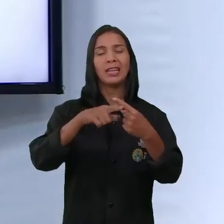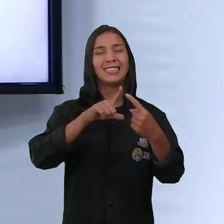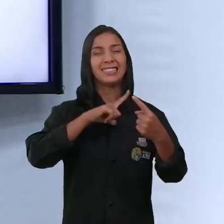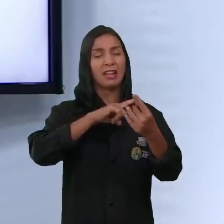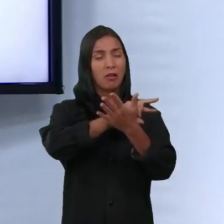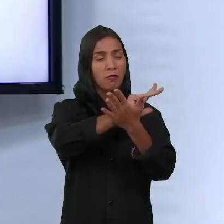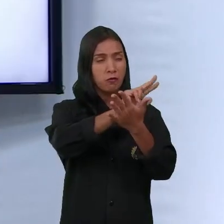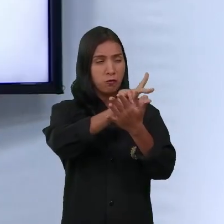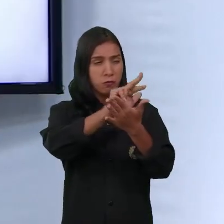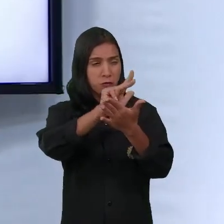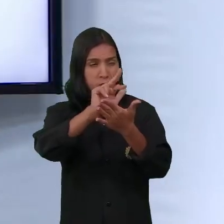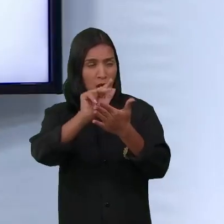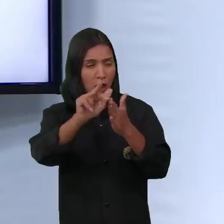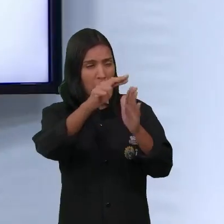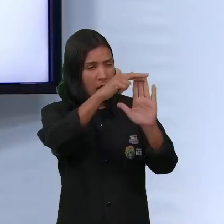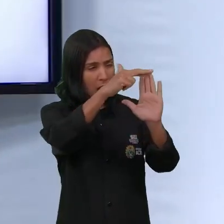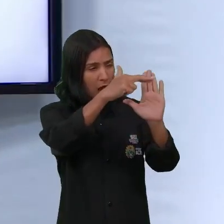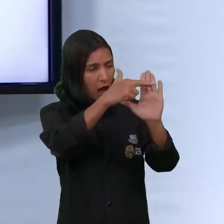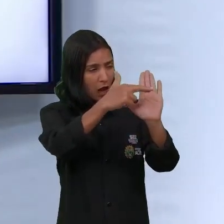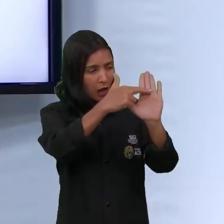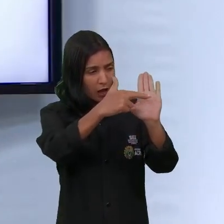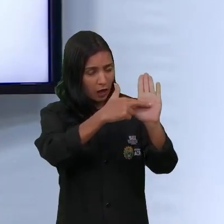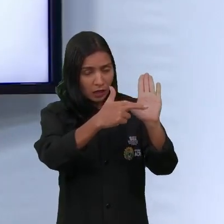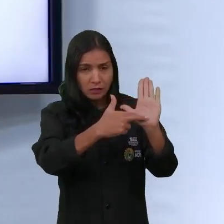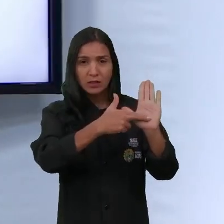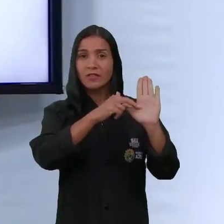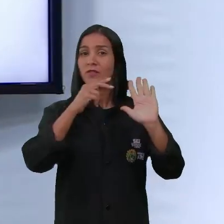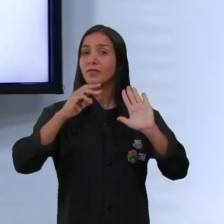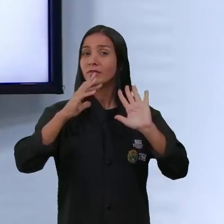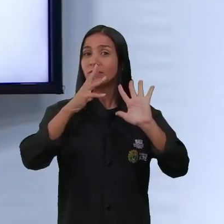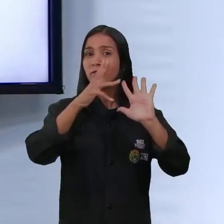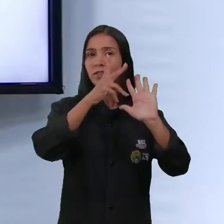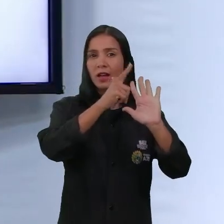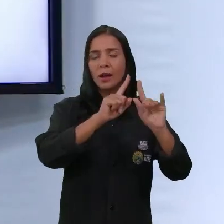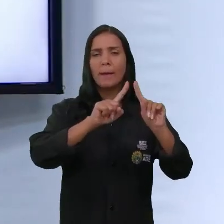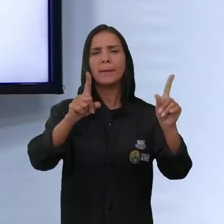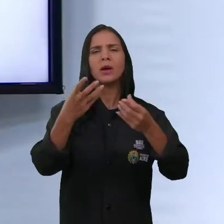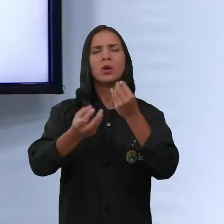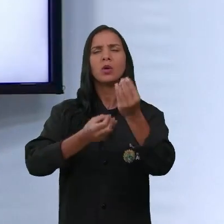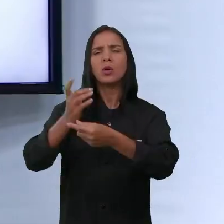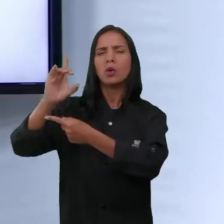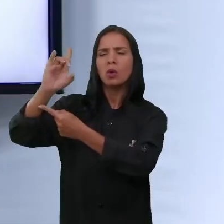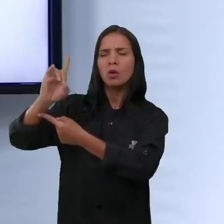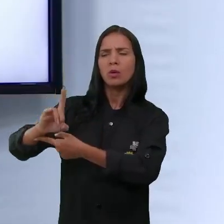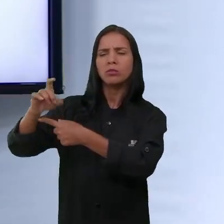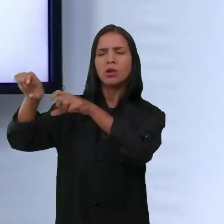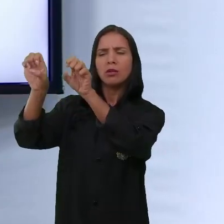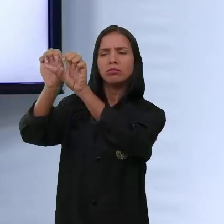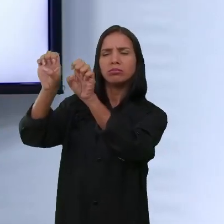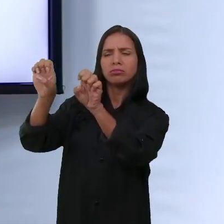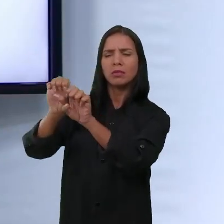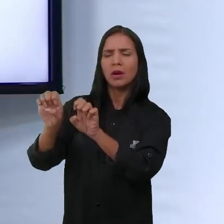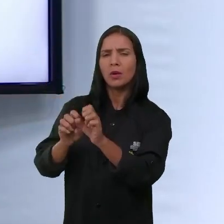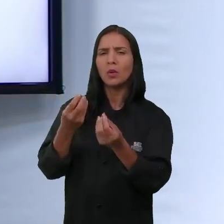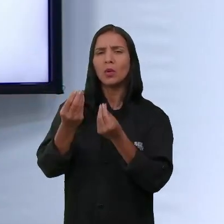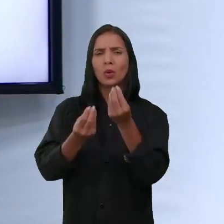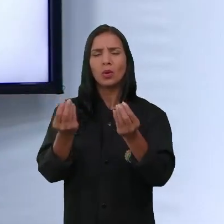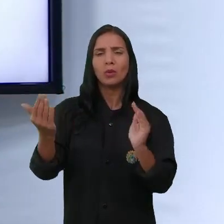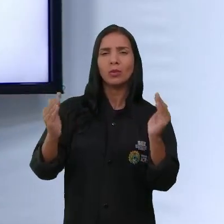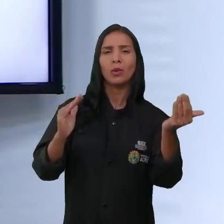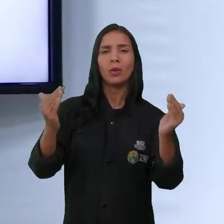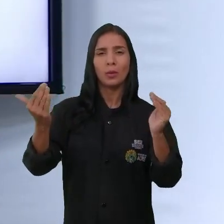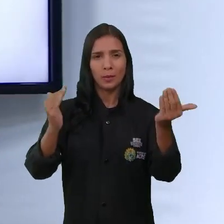na sociedade, como que o direito ele se estrutura diante desses impasses? Então vamos estar